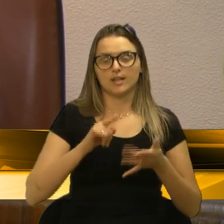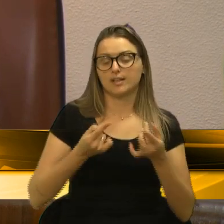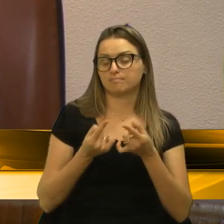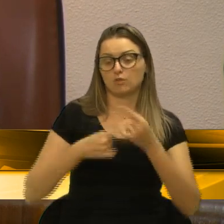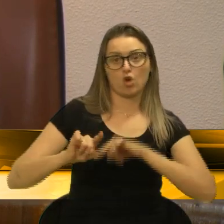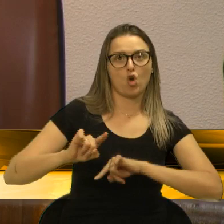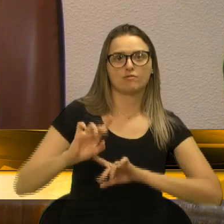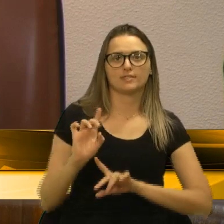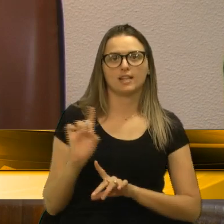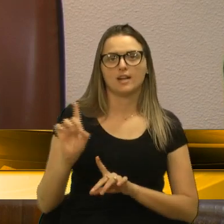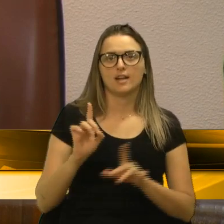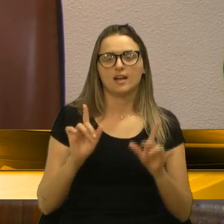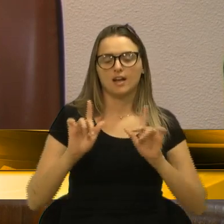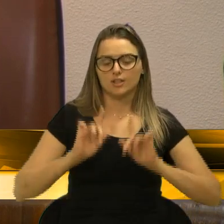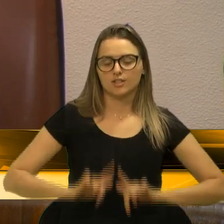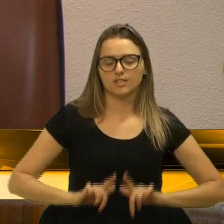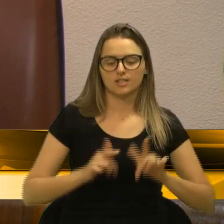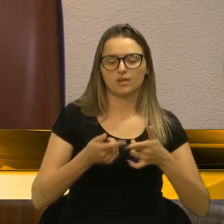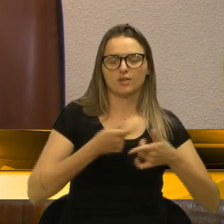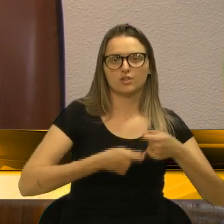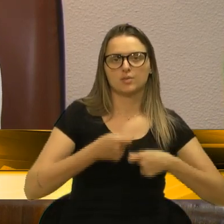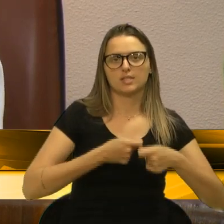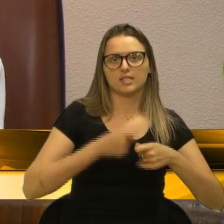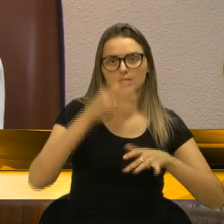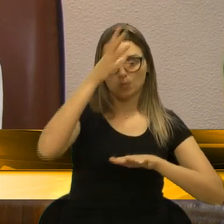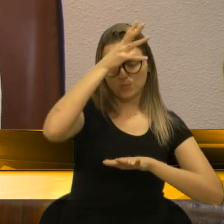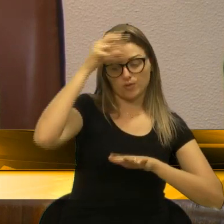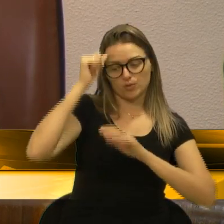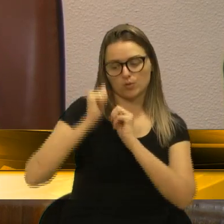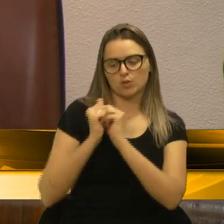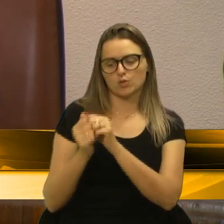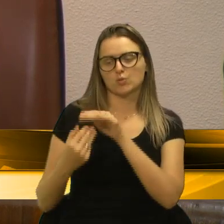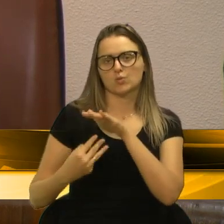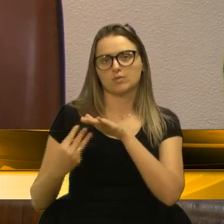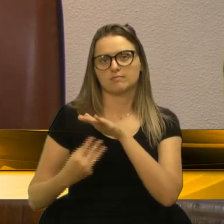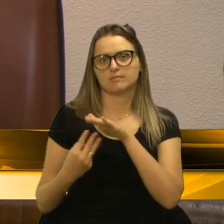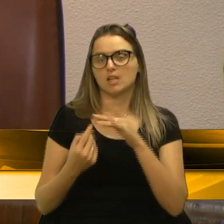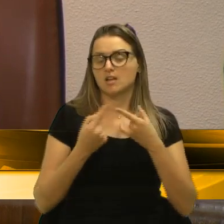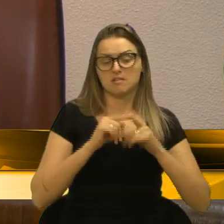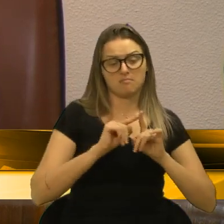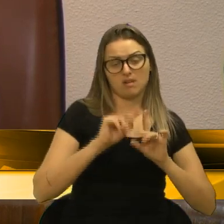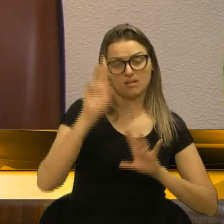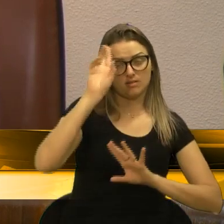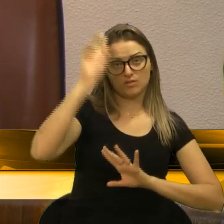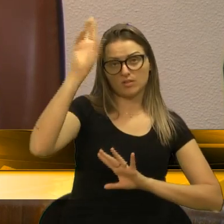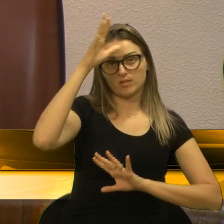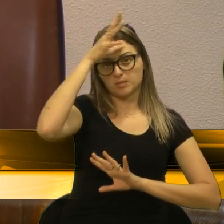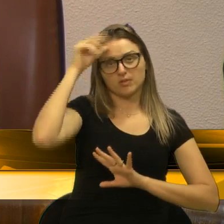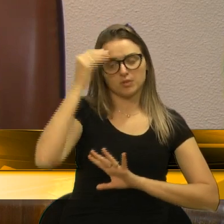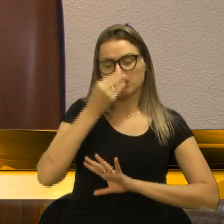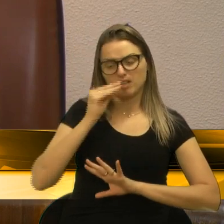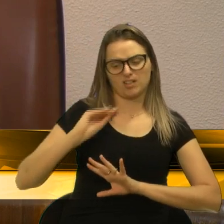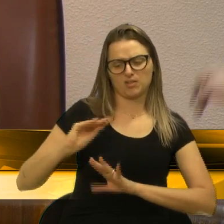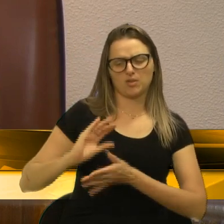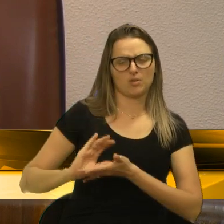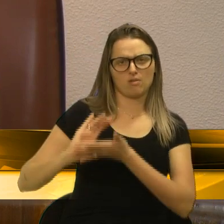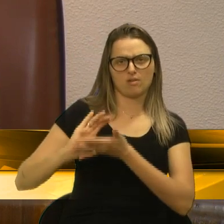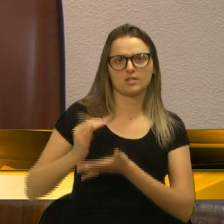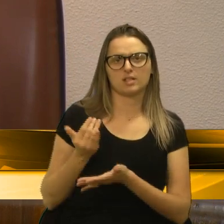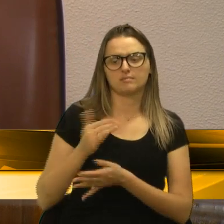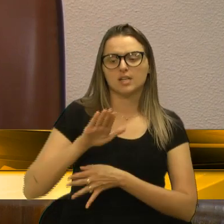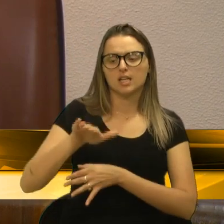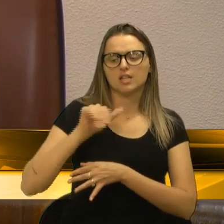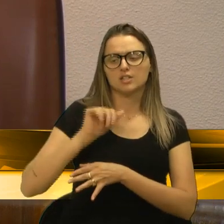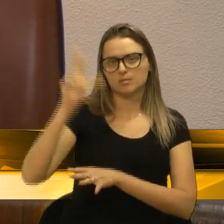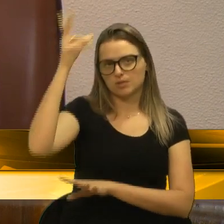gestão compartilhada, mas, mesmo assim, o denunciado ignorou a deliberação do Conselho e, por meio do chamamento